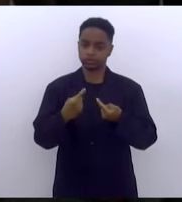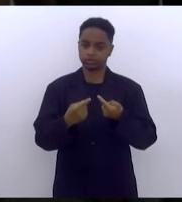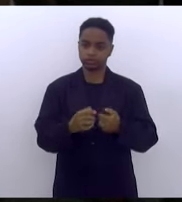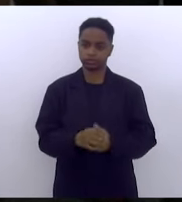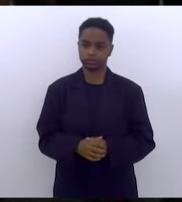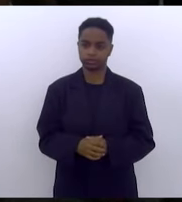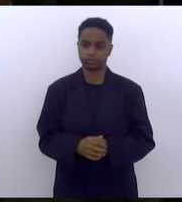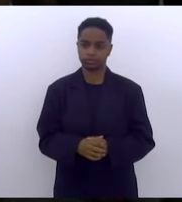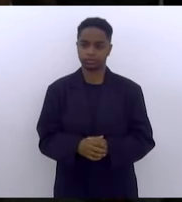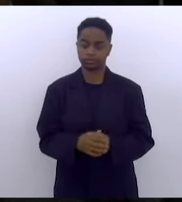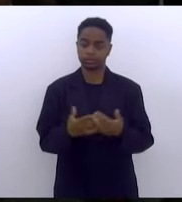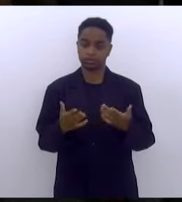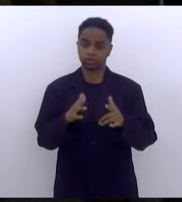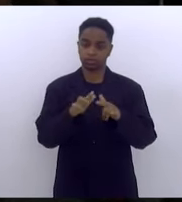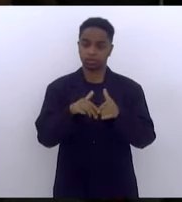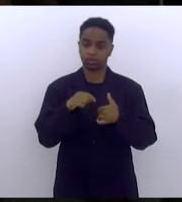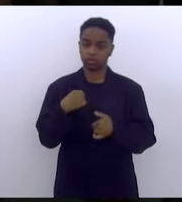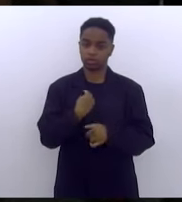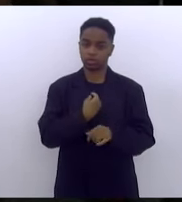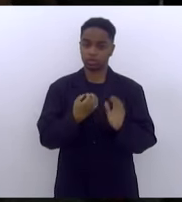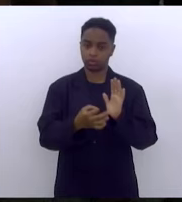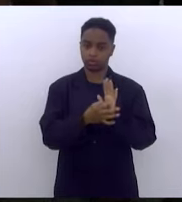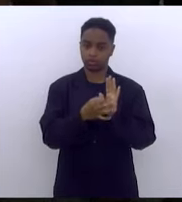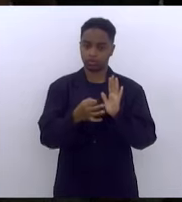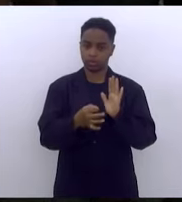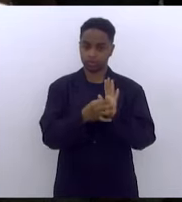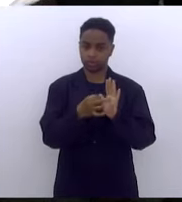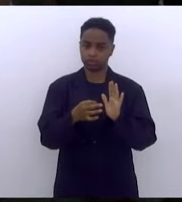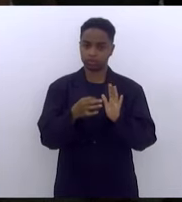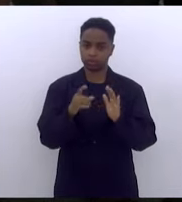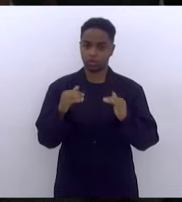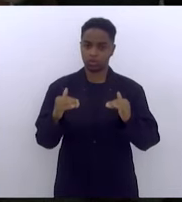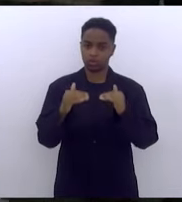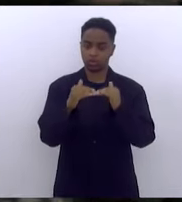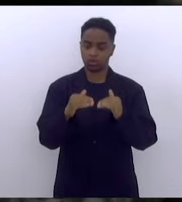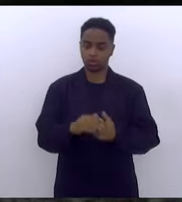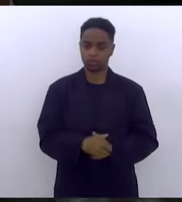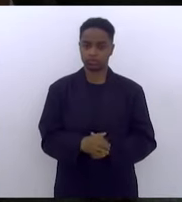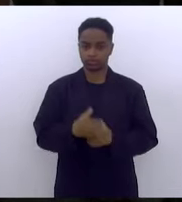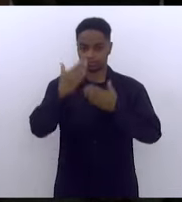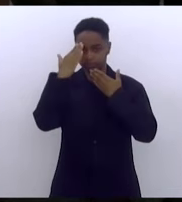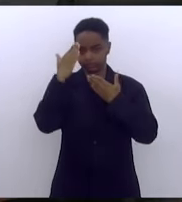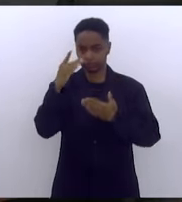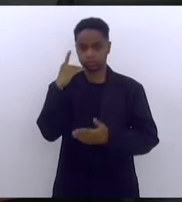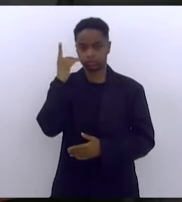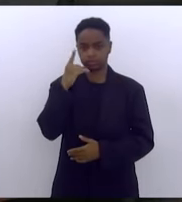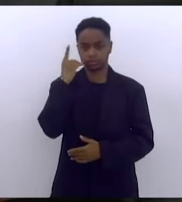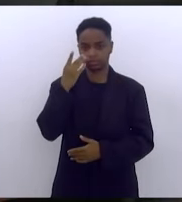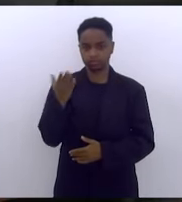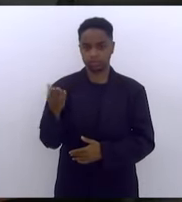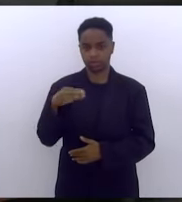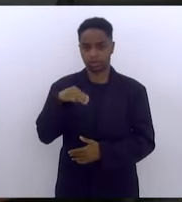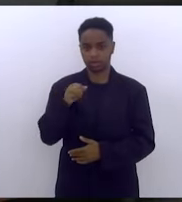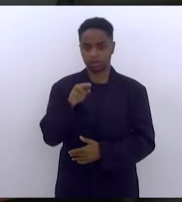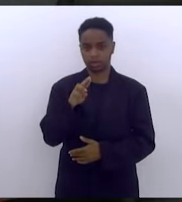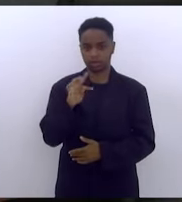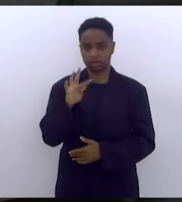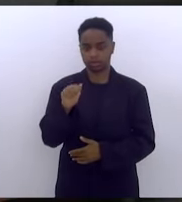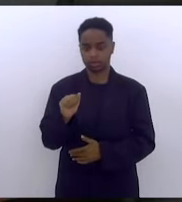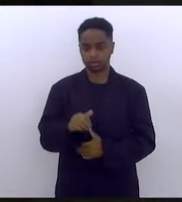debatido. Por isso, o nosso parecer vai ser favorável. Muito obrigado, nossa nobre deputada Marta